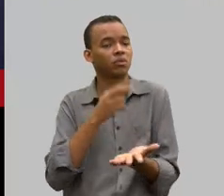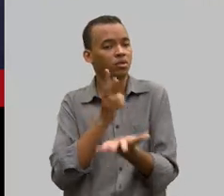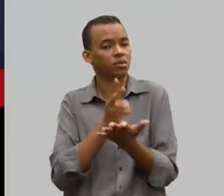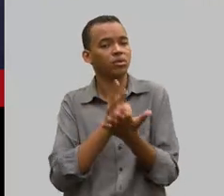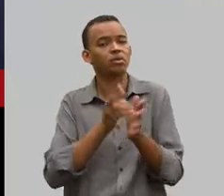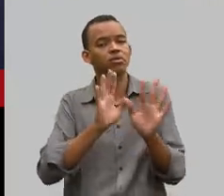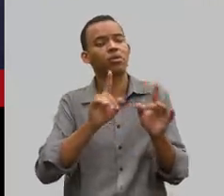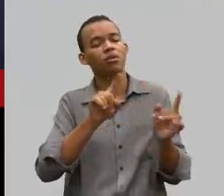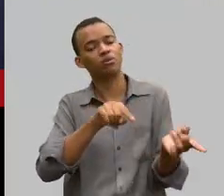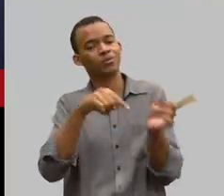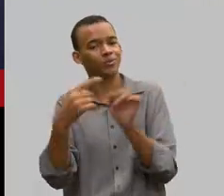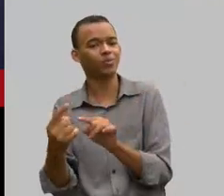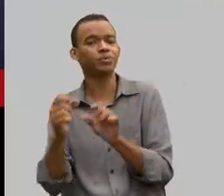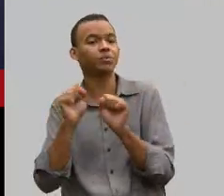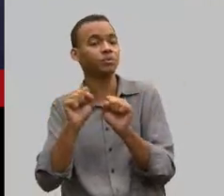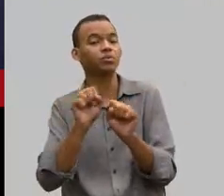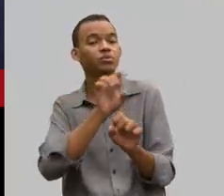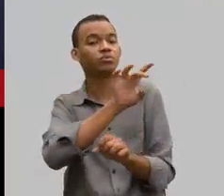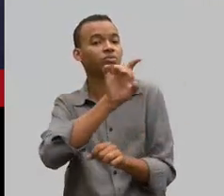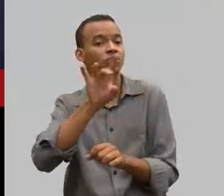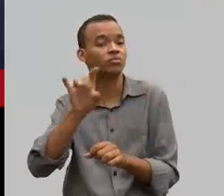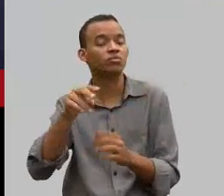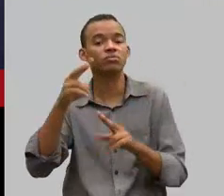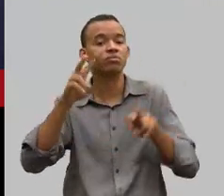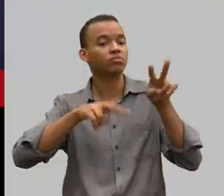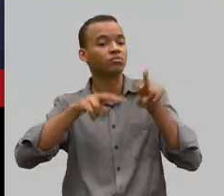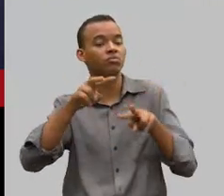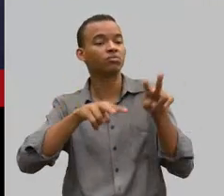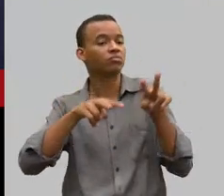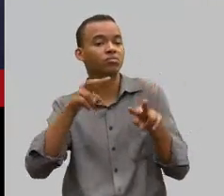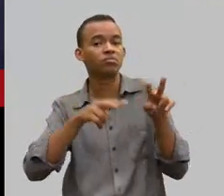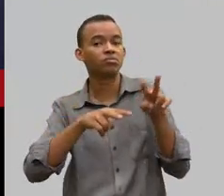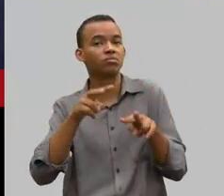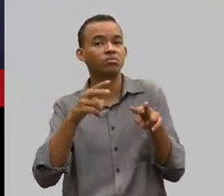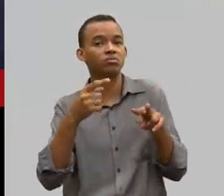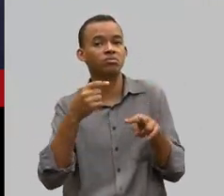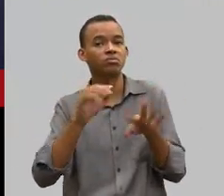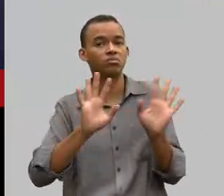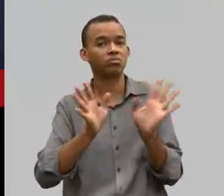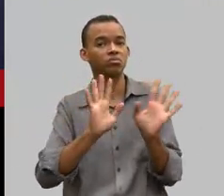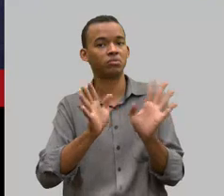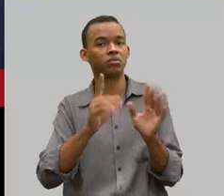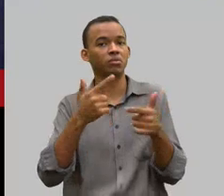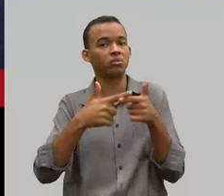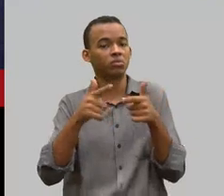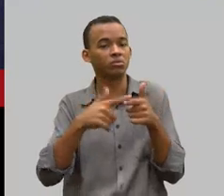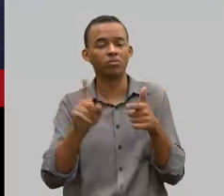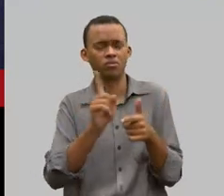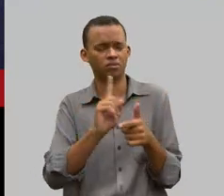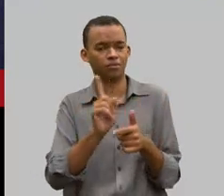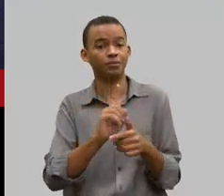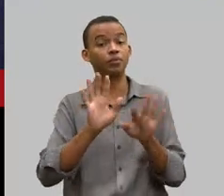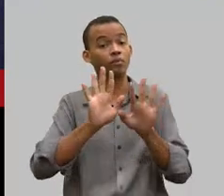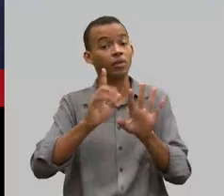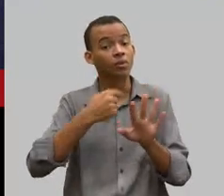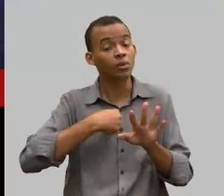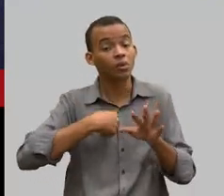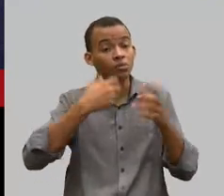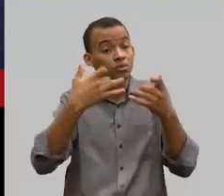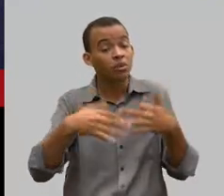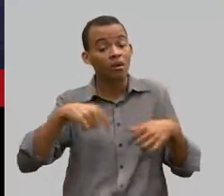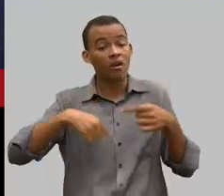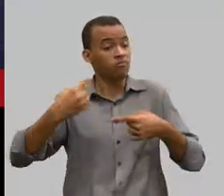próximo cada um vai ter uma avaliação e a avaliação que vocês têm a meu respeito é a pior possível não tem menor problema quanto a isso mas não é esse o